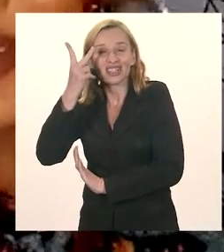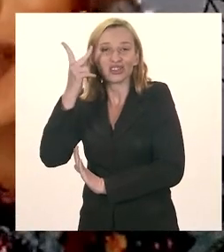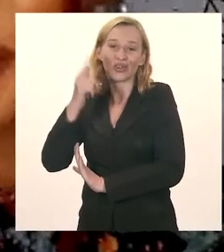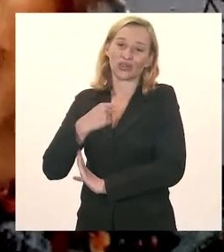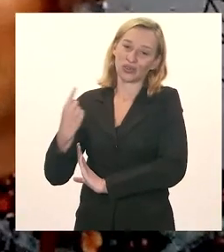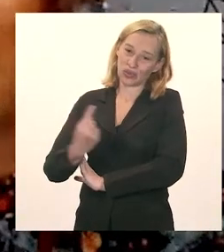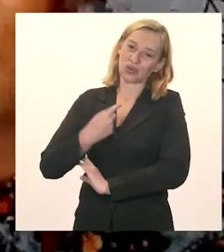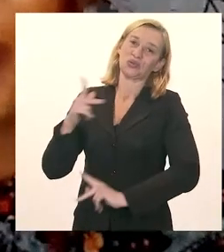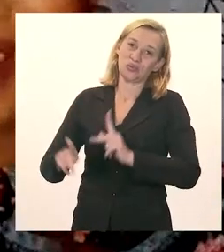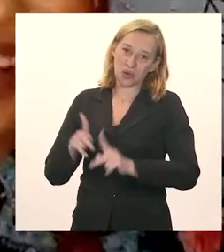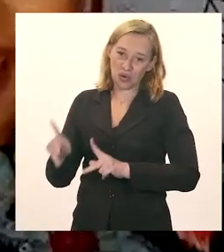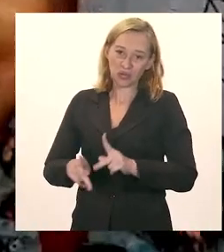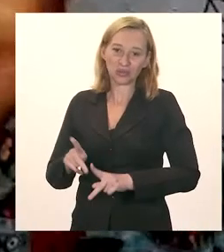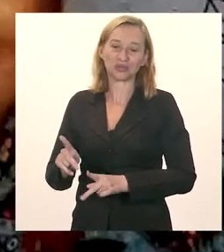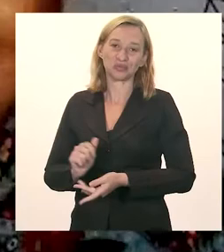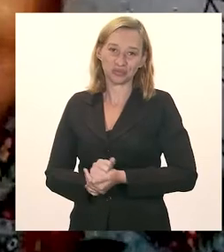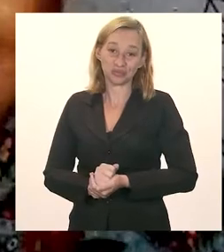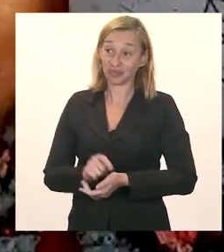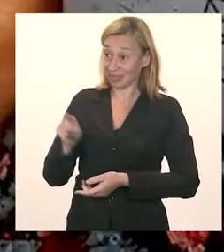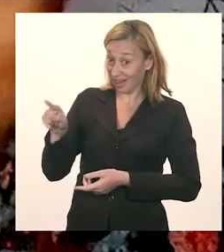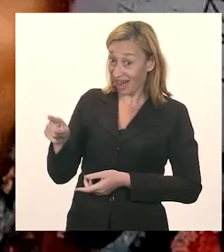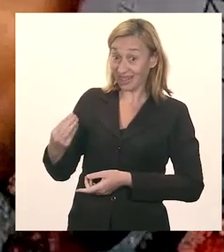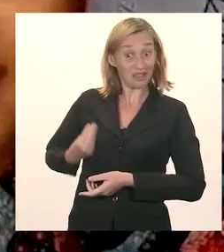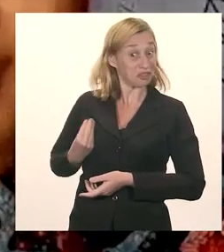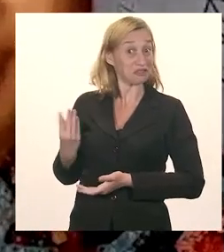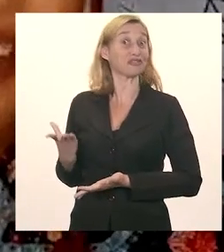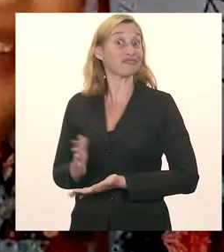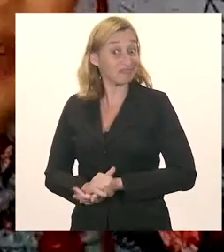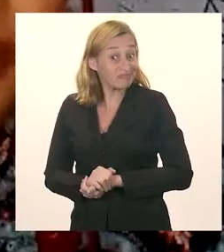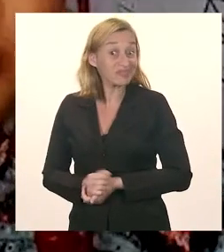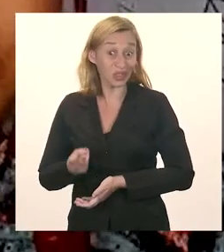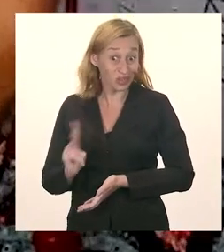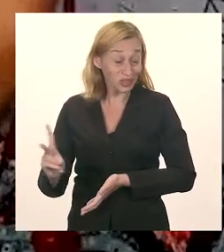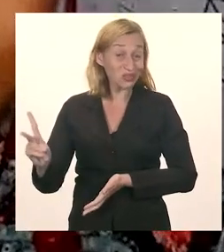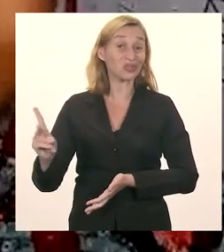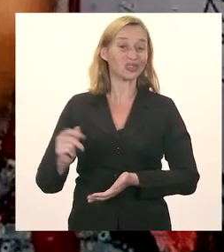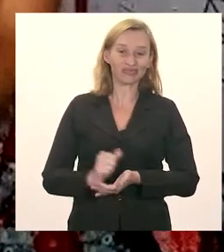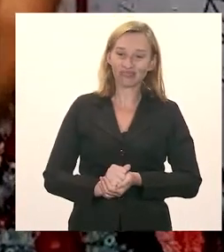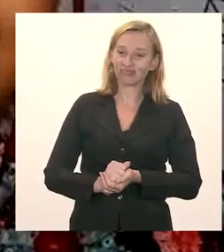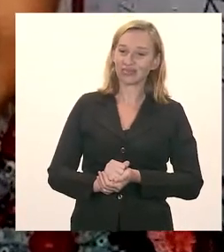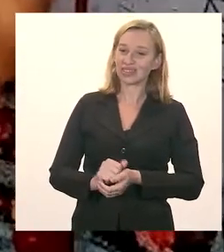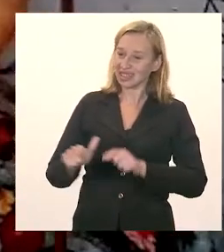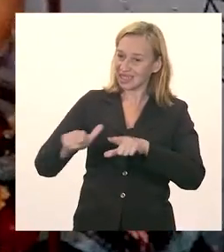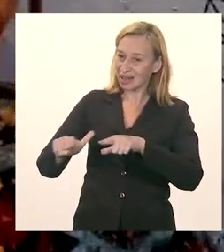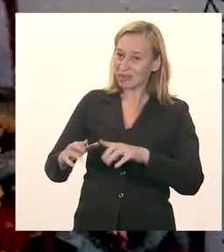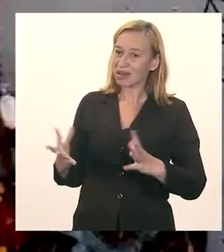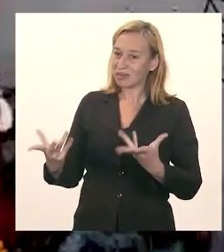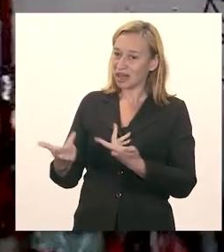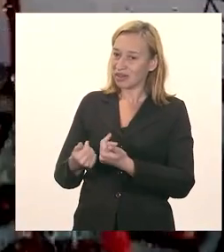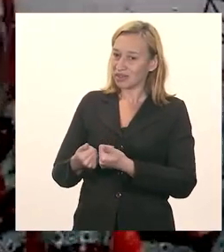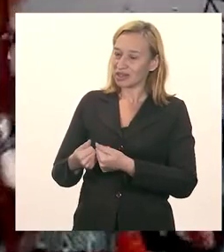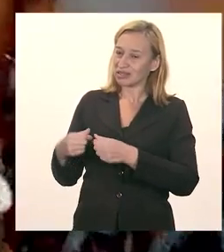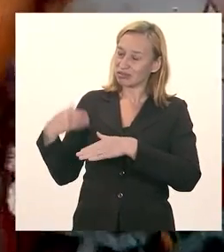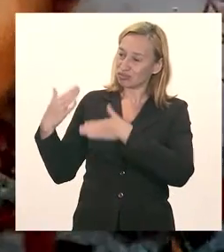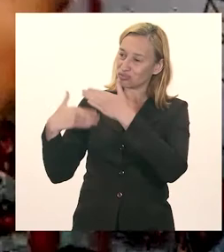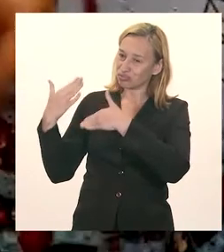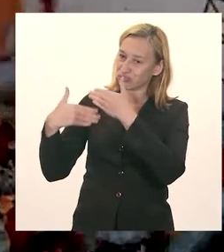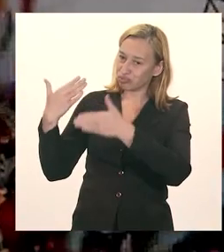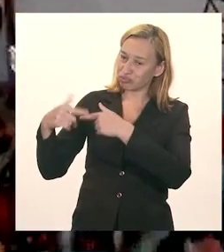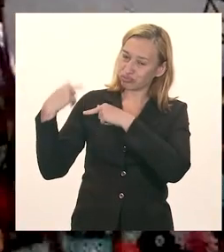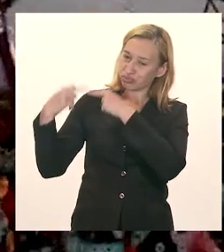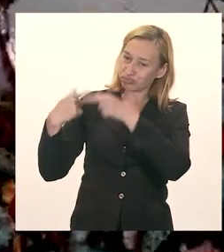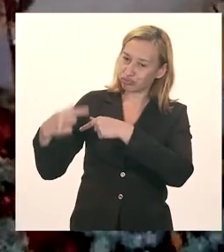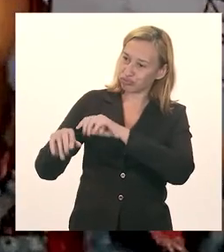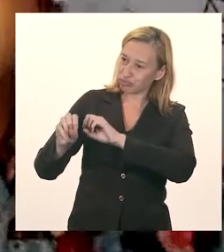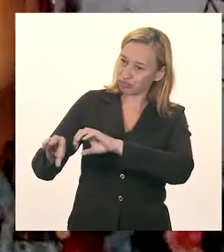da história do nosso povo. E ela está lá, ela está vivida. Eles continuam com essa tarefa que foi passada dos avós